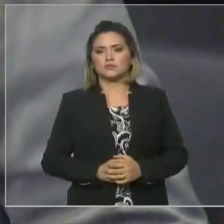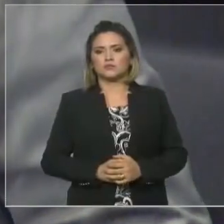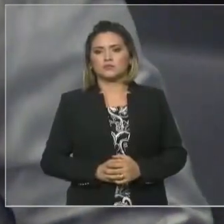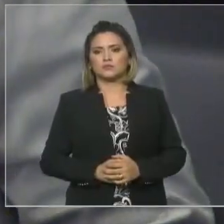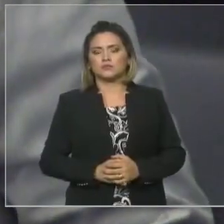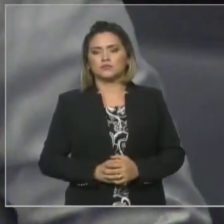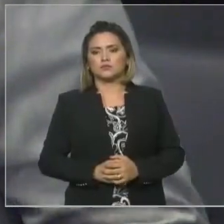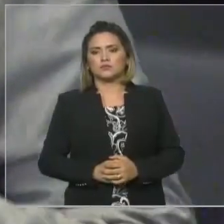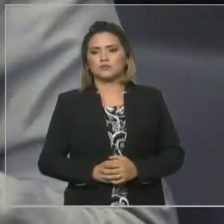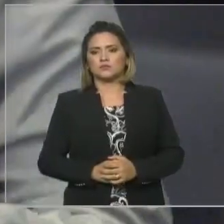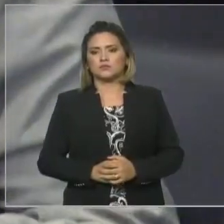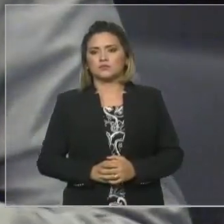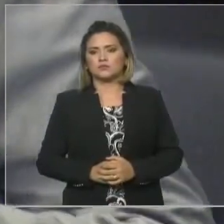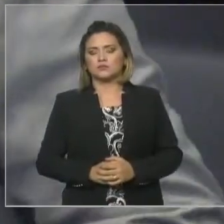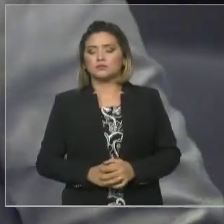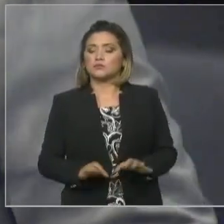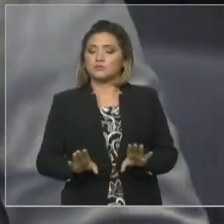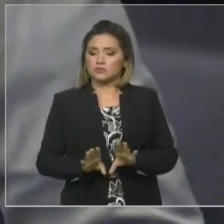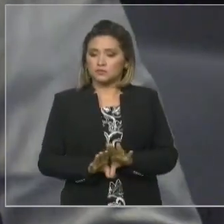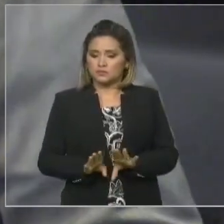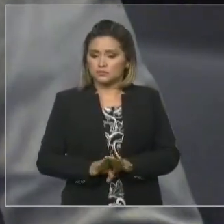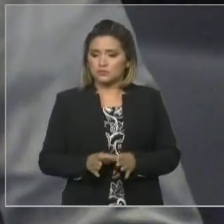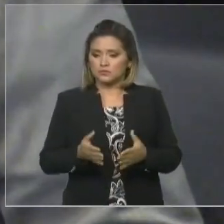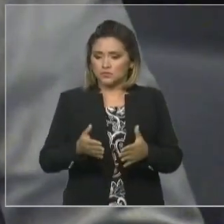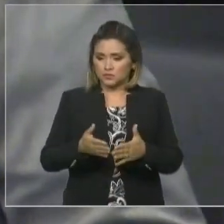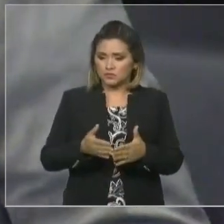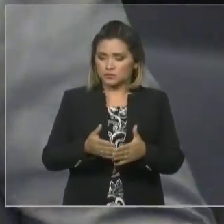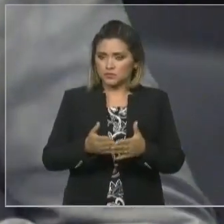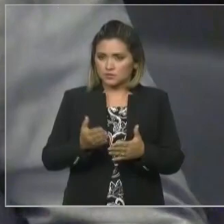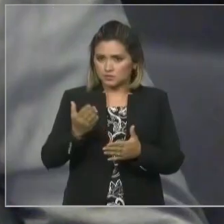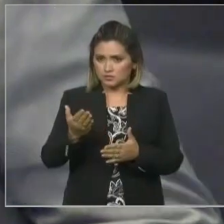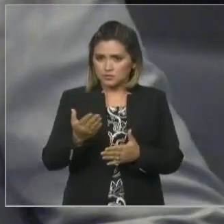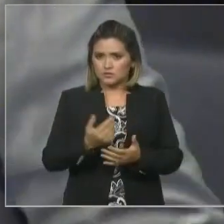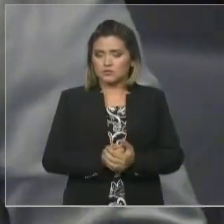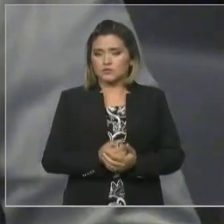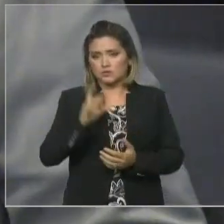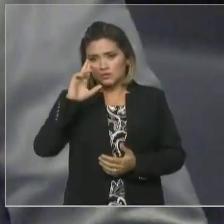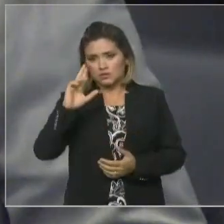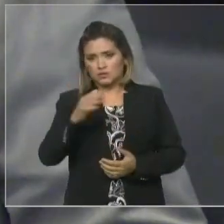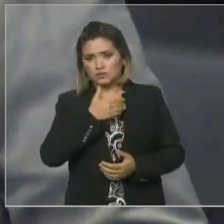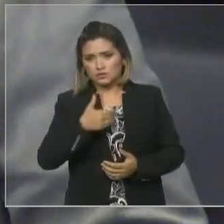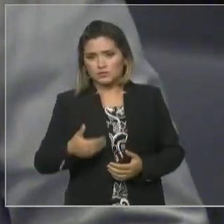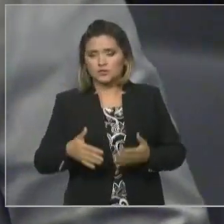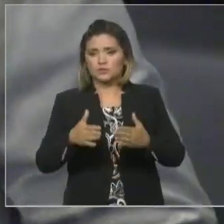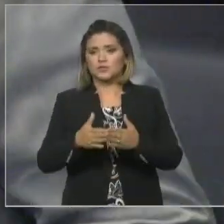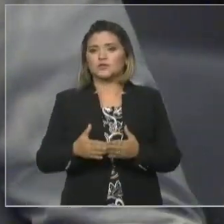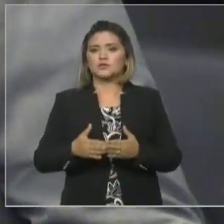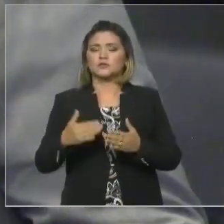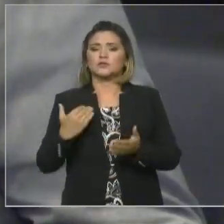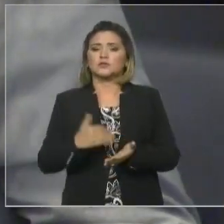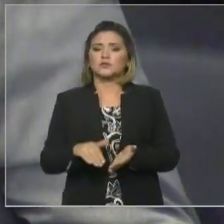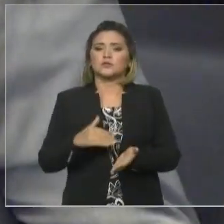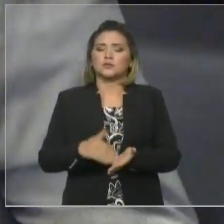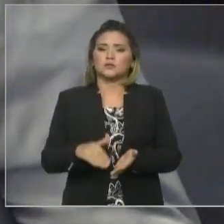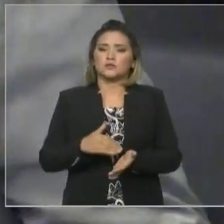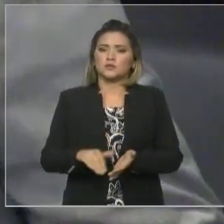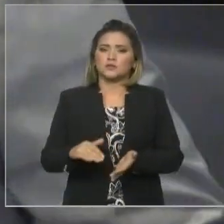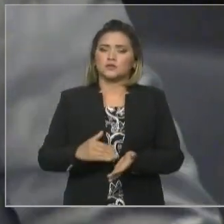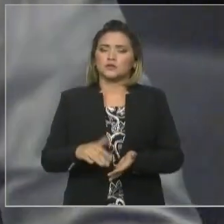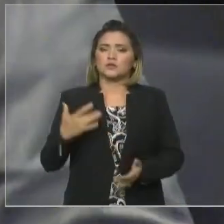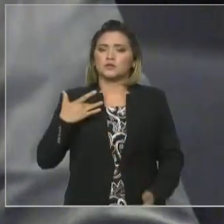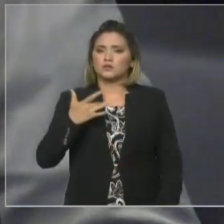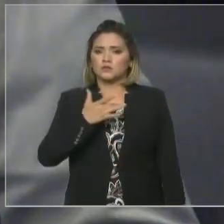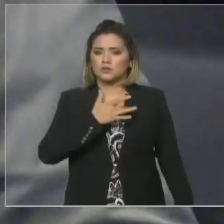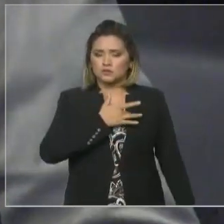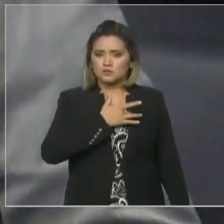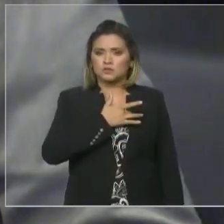parte, pedir a Vossa Excelência, como líder do governo, que interceda junto ao secretário Lula, que disponibilize